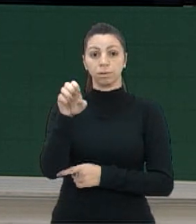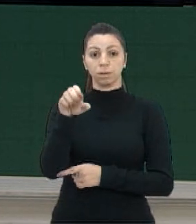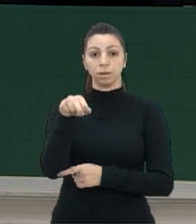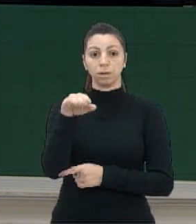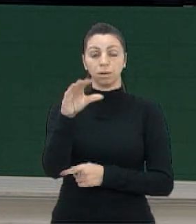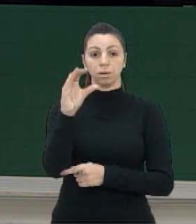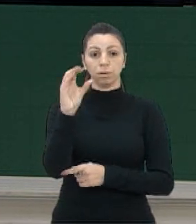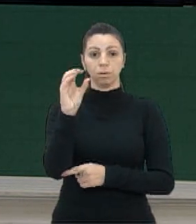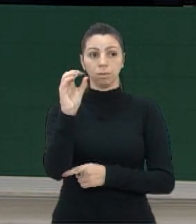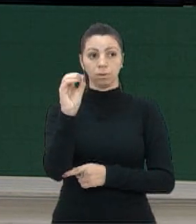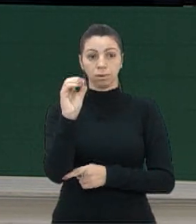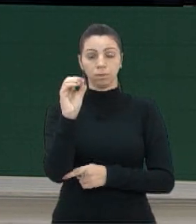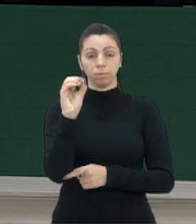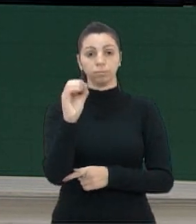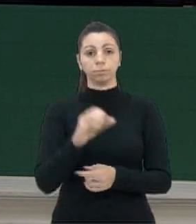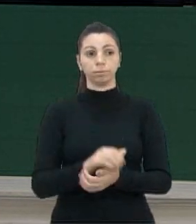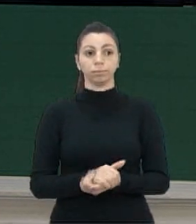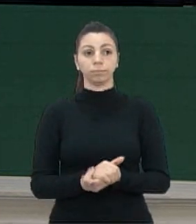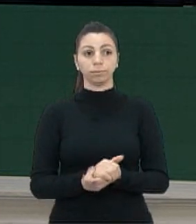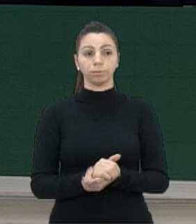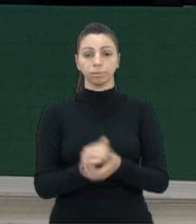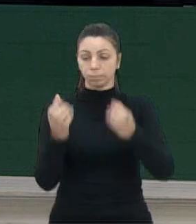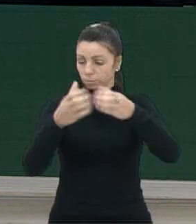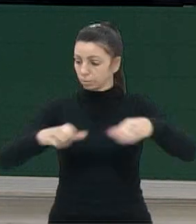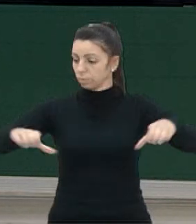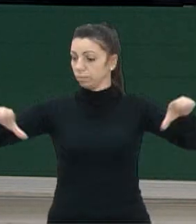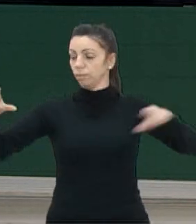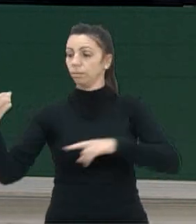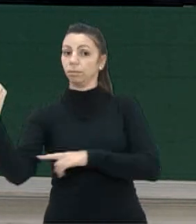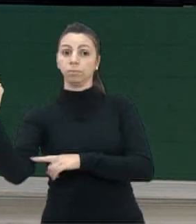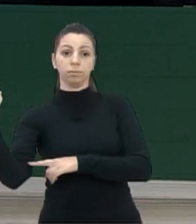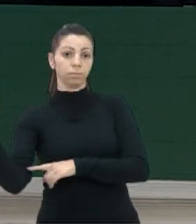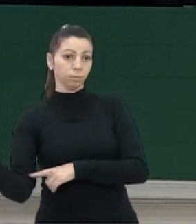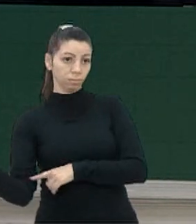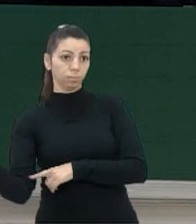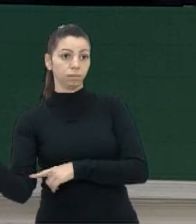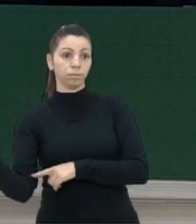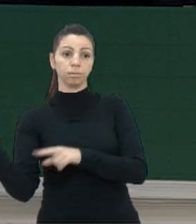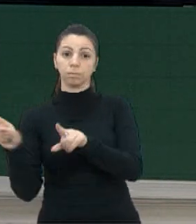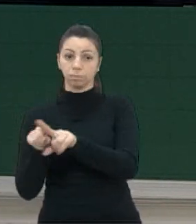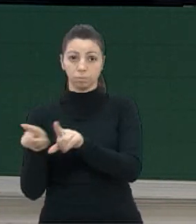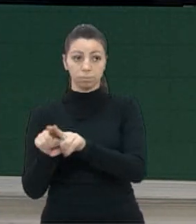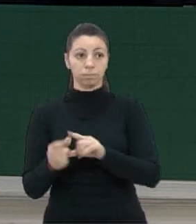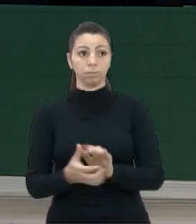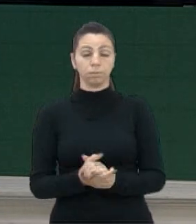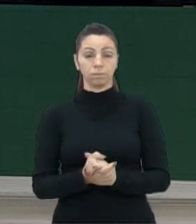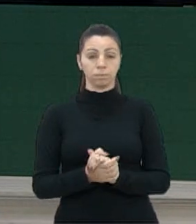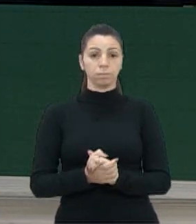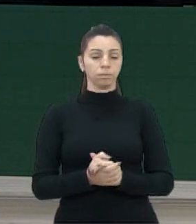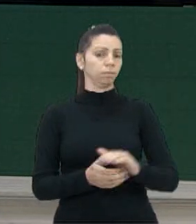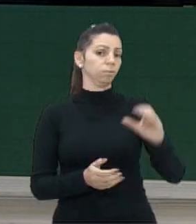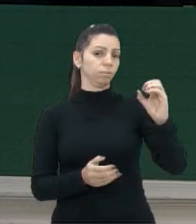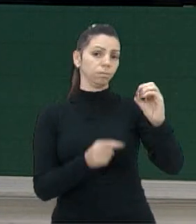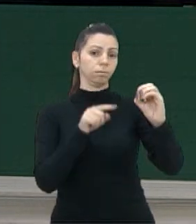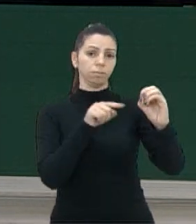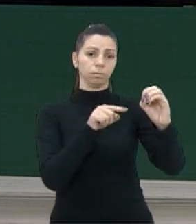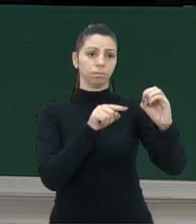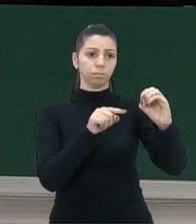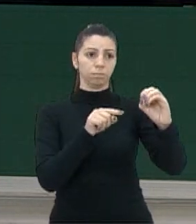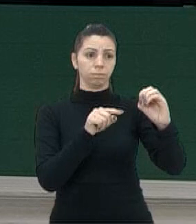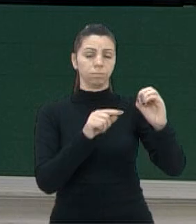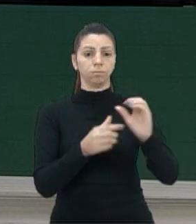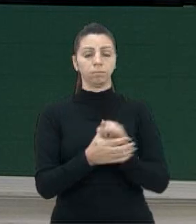6. 6 vezes 2, 12 hidrogênios. E o oxigênio, como é que ficou? Oxigênio vezes